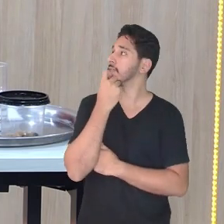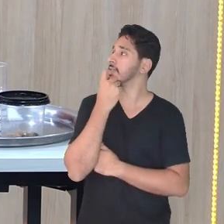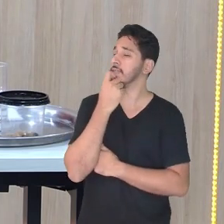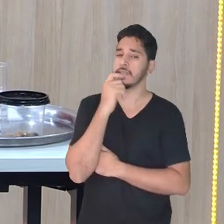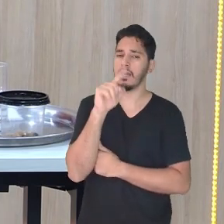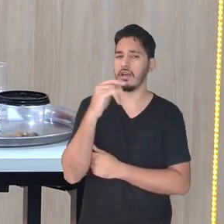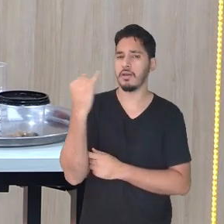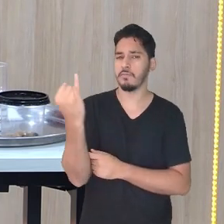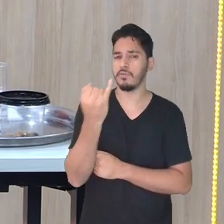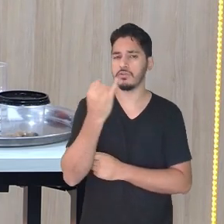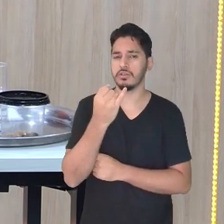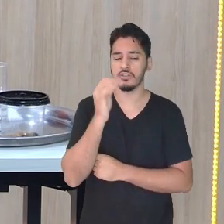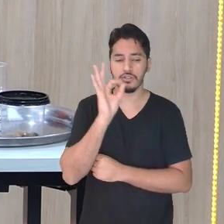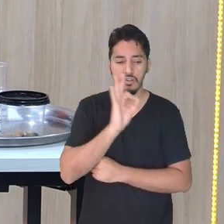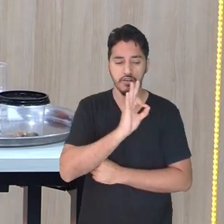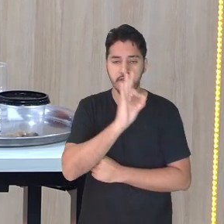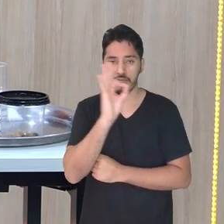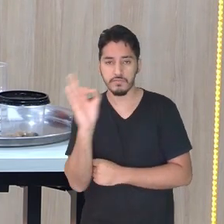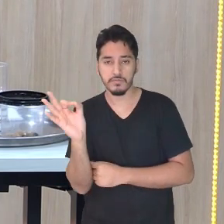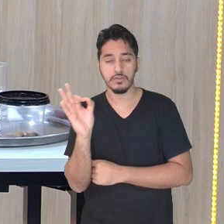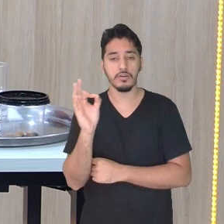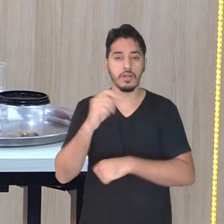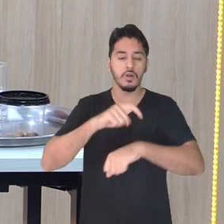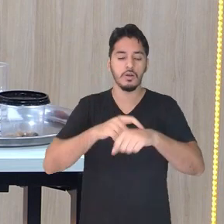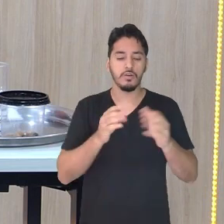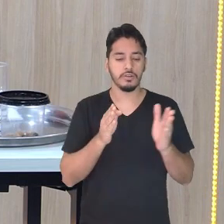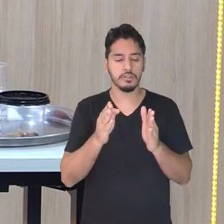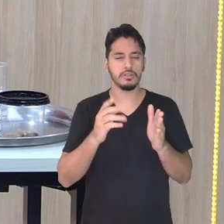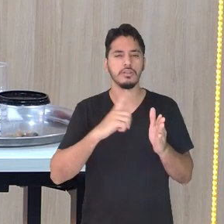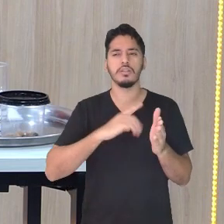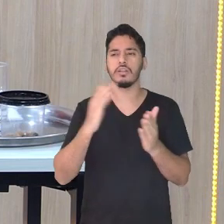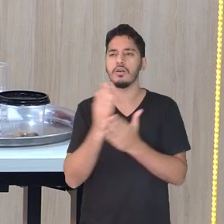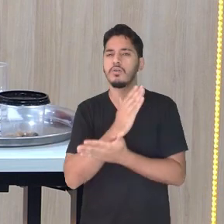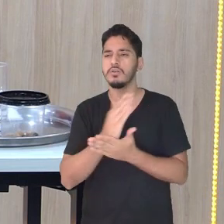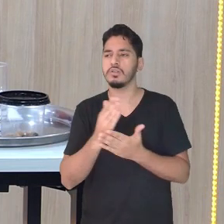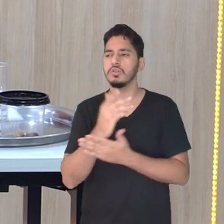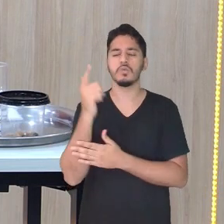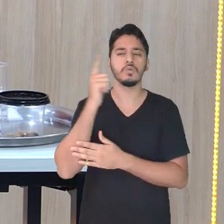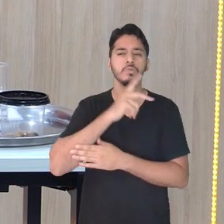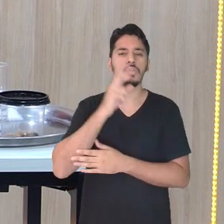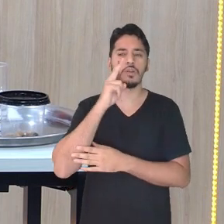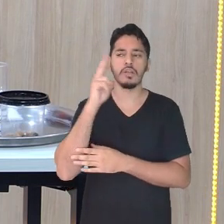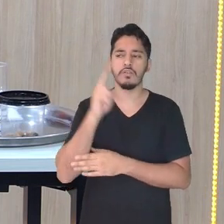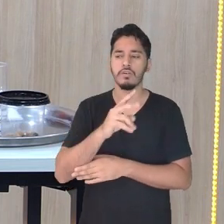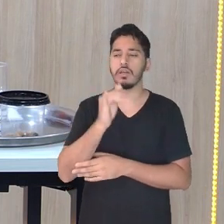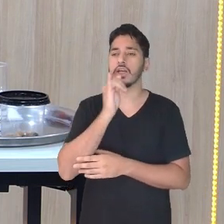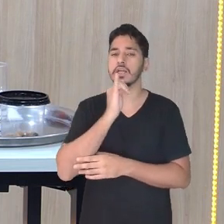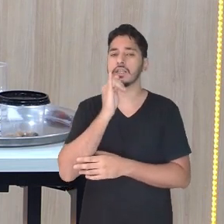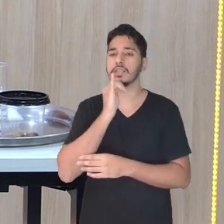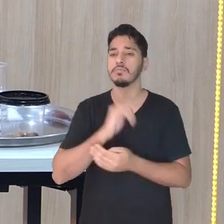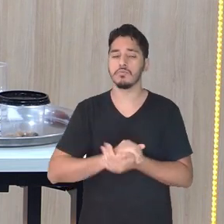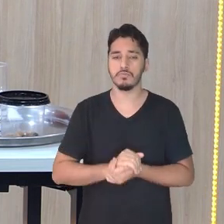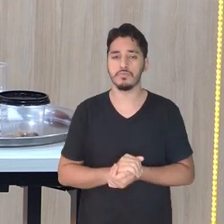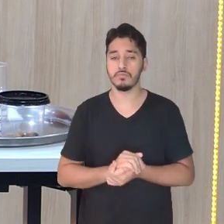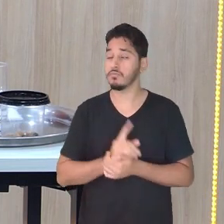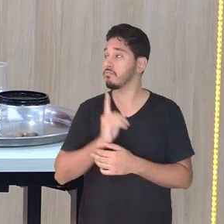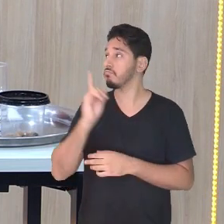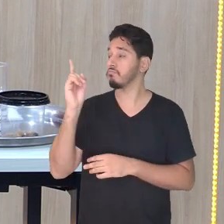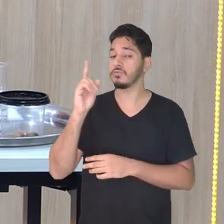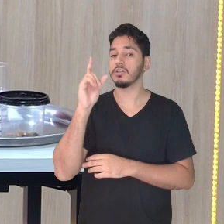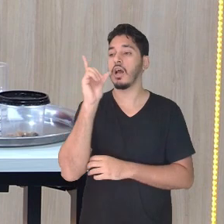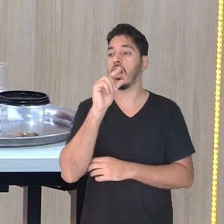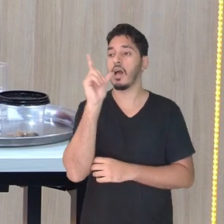gente observar as fases, mas também tem alguma coisa aí que a gente não consegue ver. Exemplo, essa água